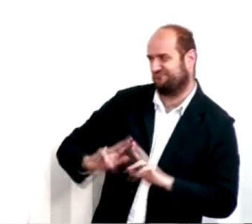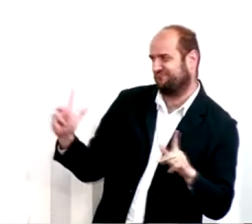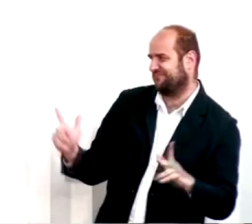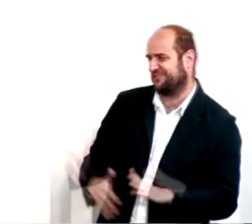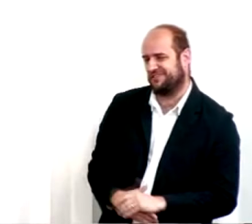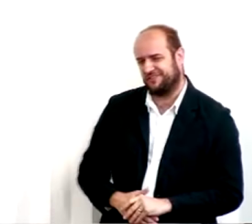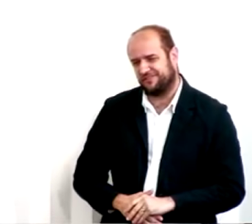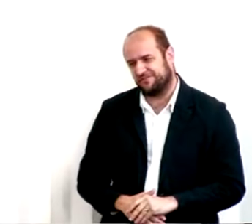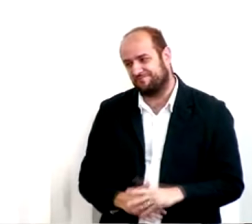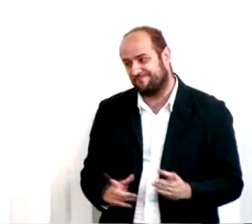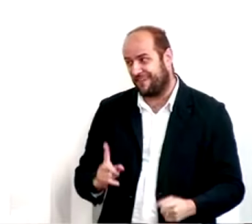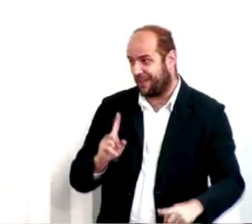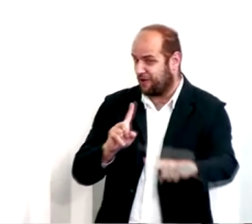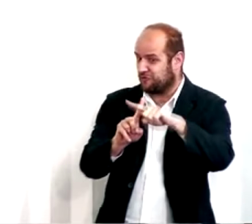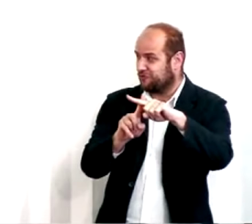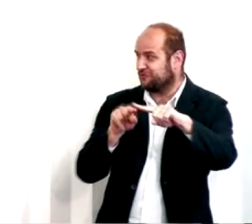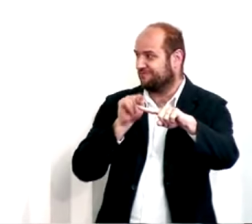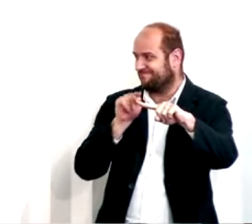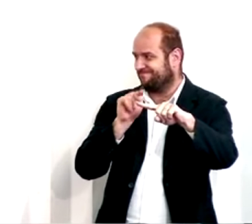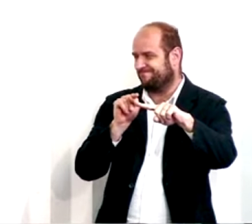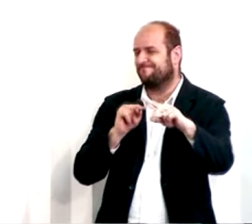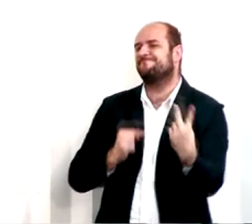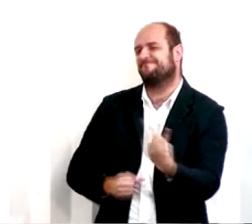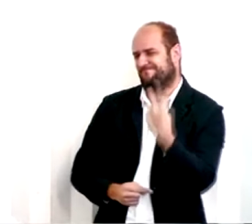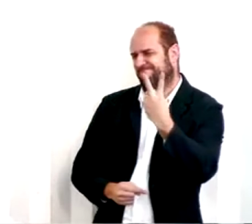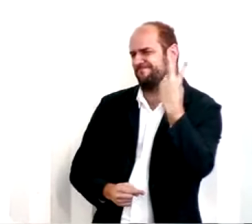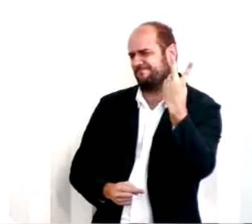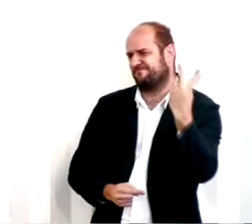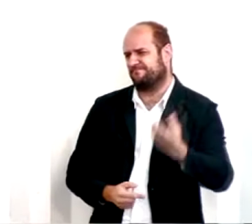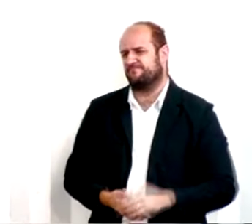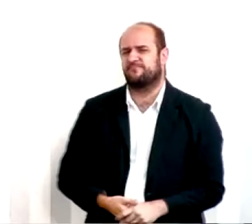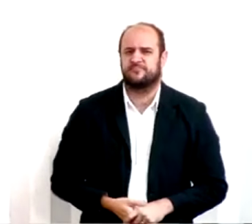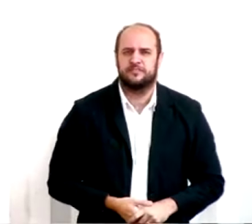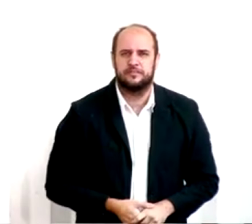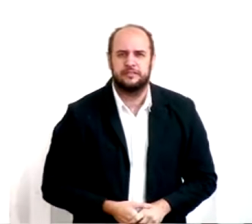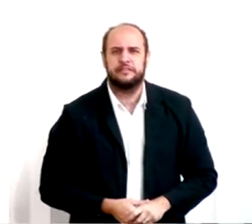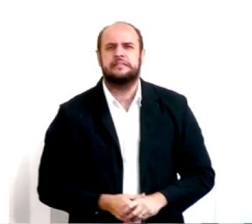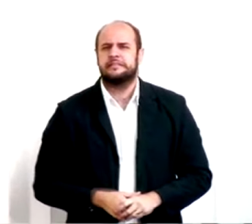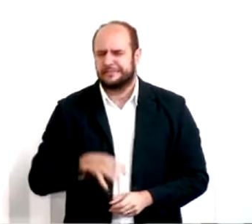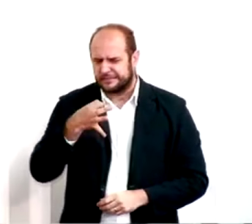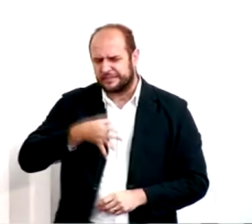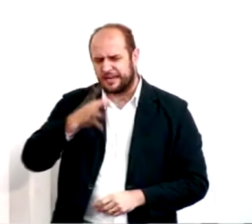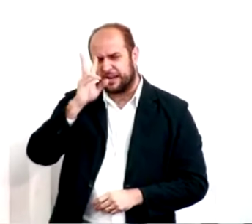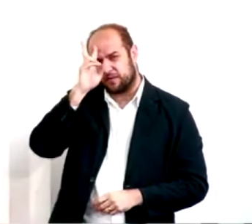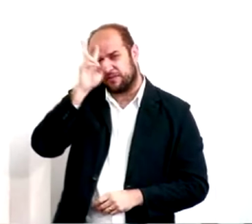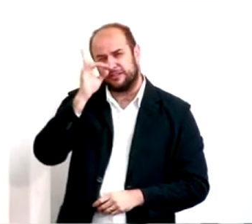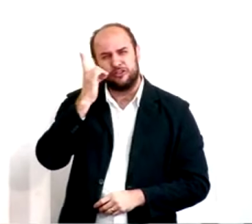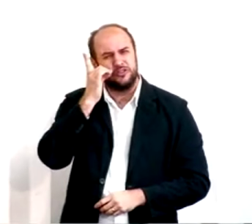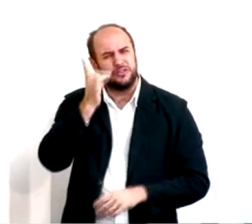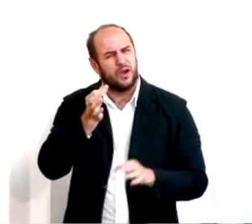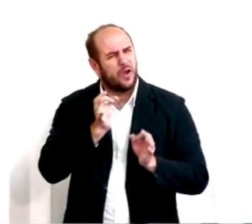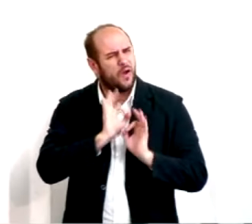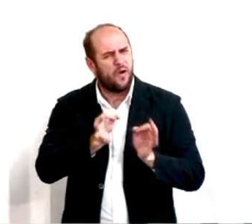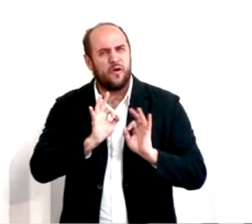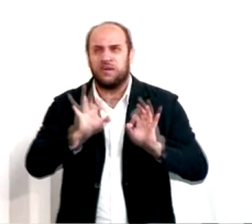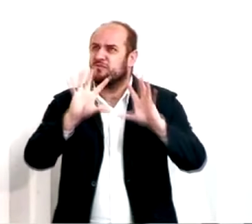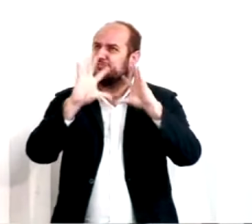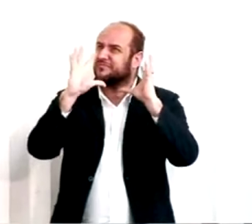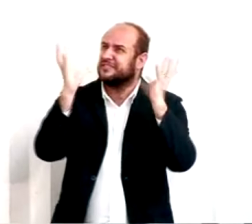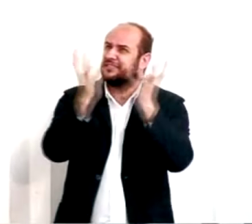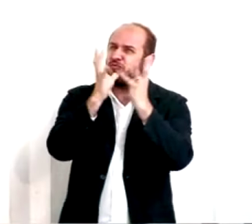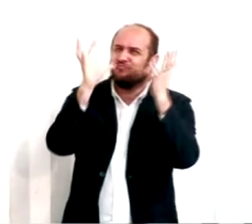está na cruz seguidamente ele se lembrava daquele dia horrível daquele dia triste daquele dia em que o céu